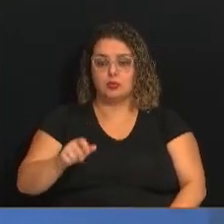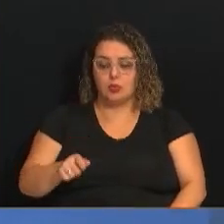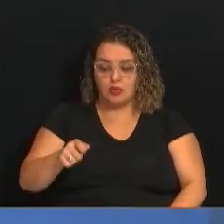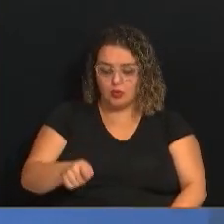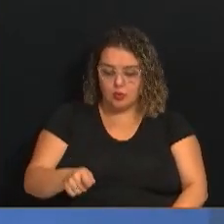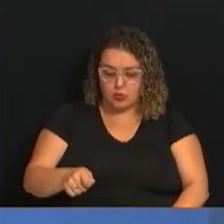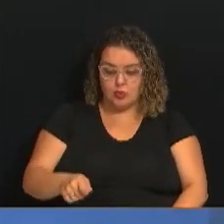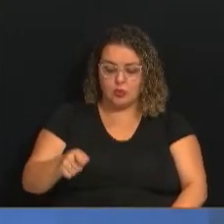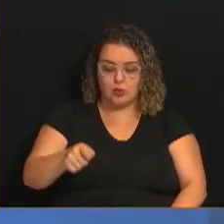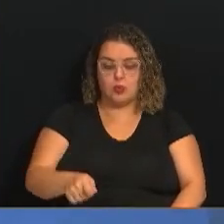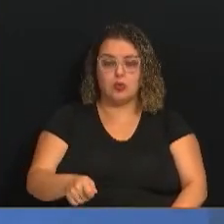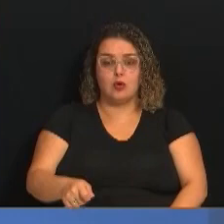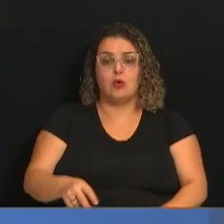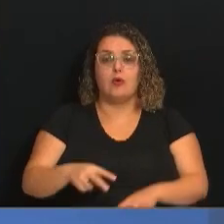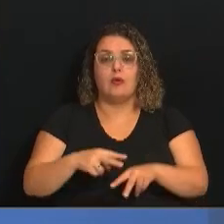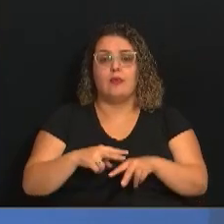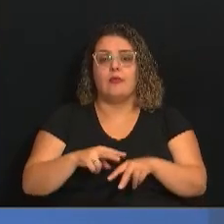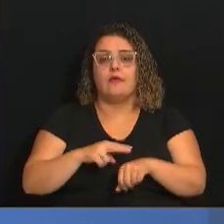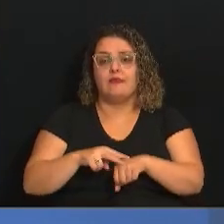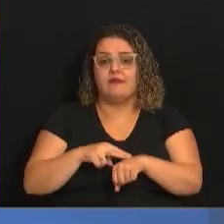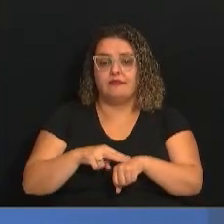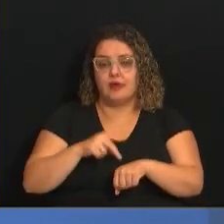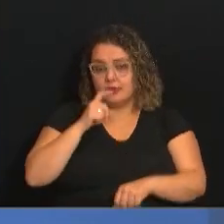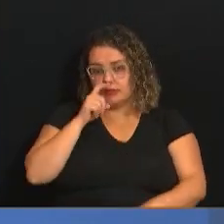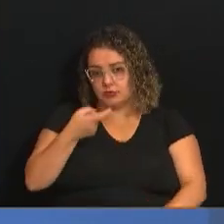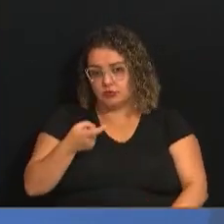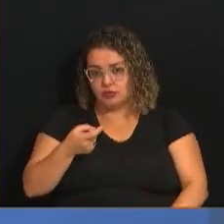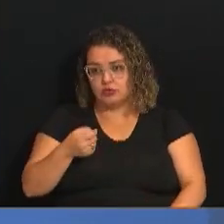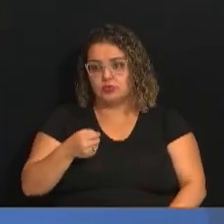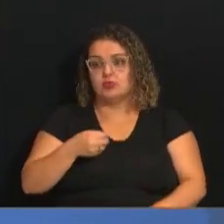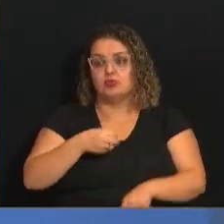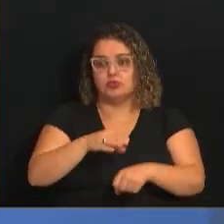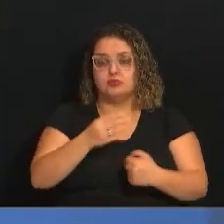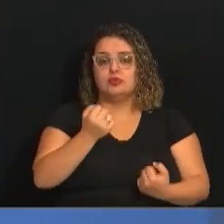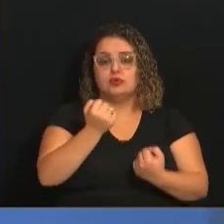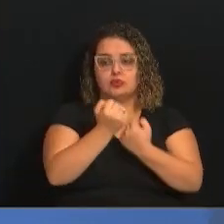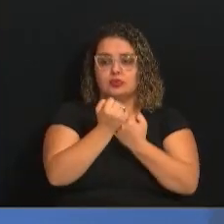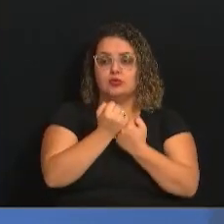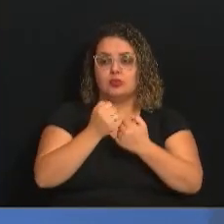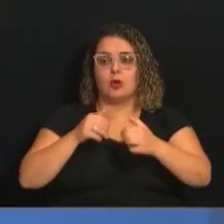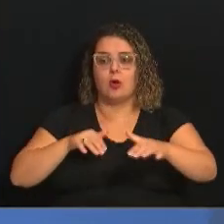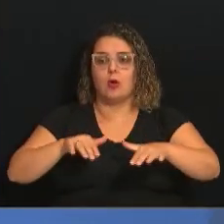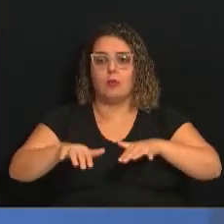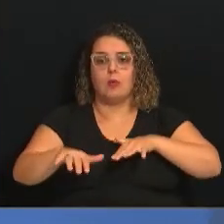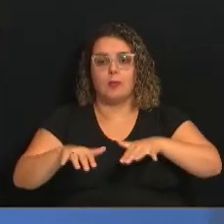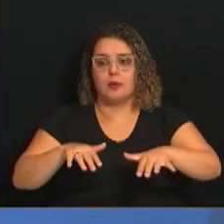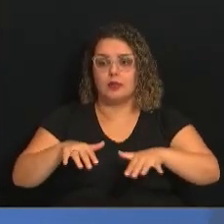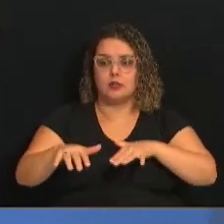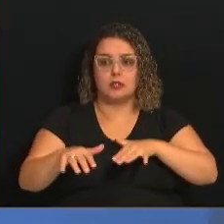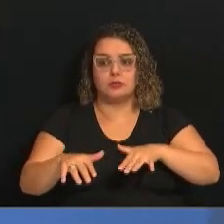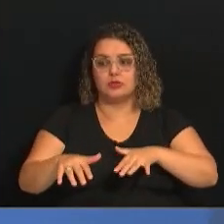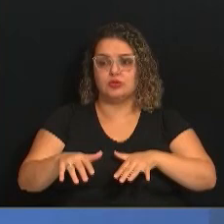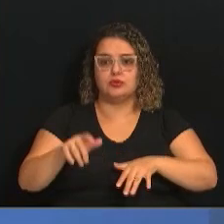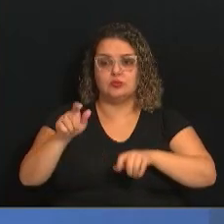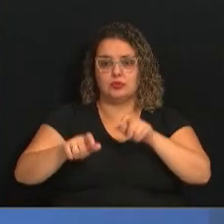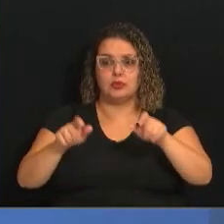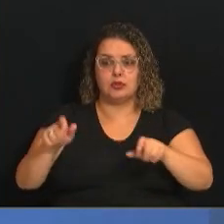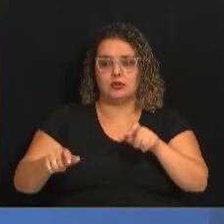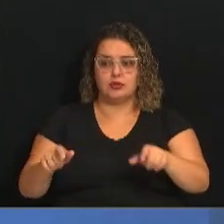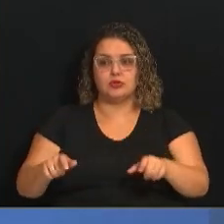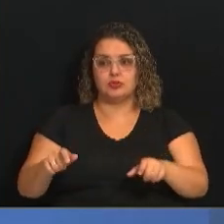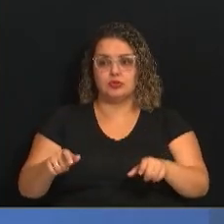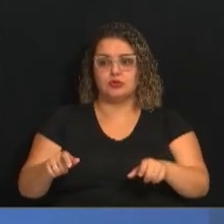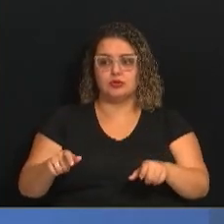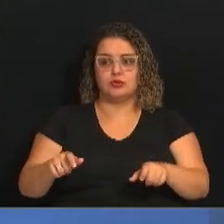como um instrumento auxiliar de orientação, apoio e mobilidade para identificação de pessoas diagnosticadas